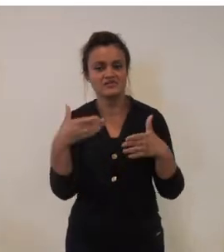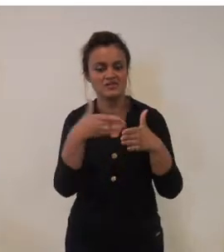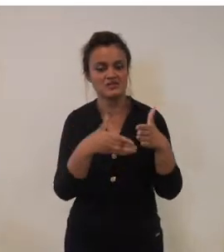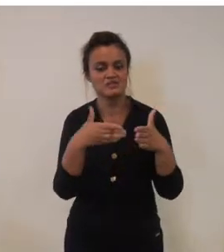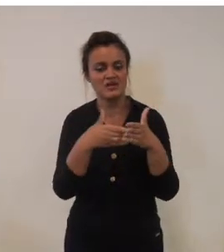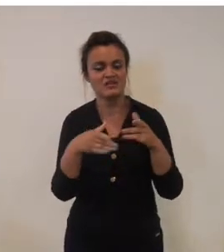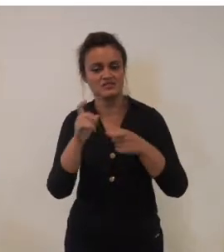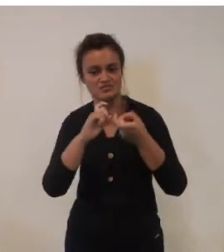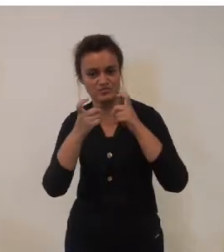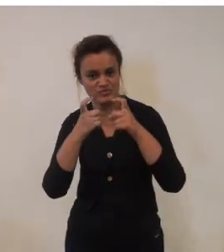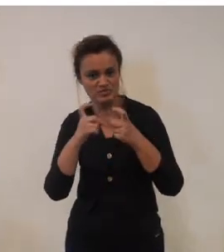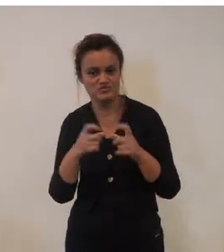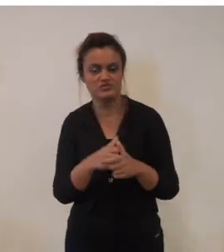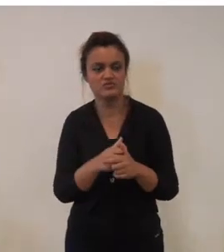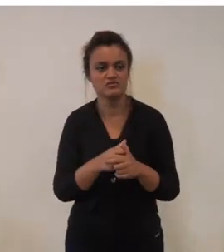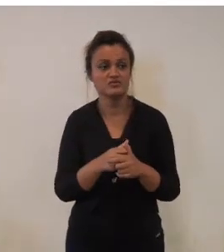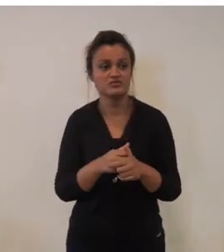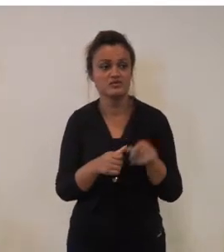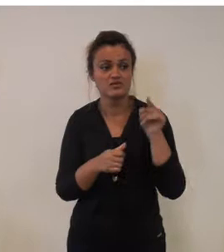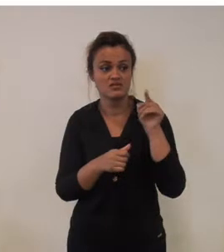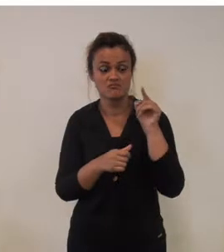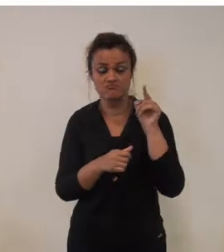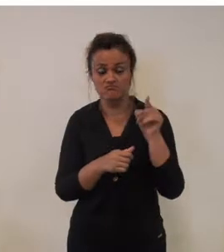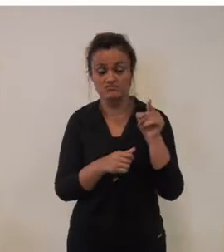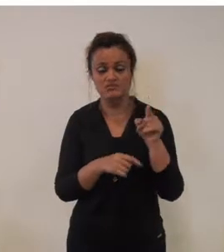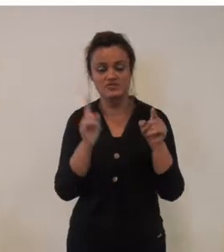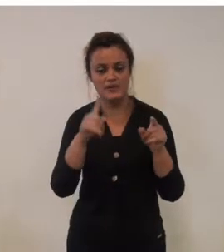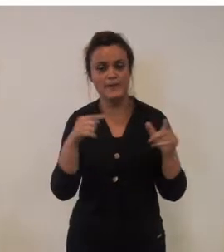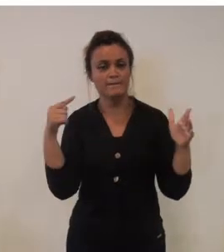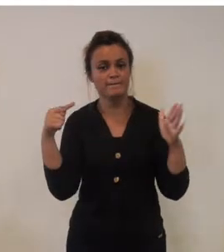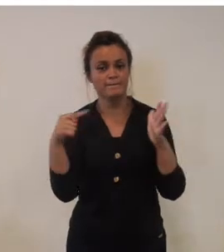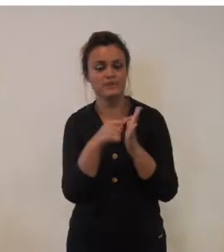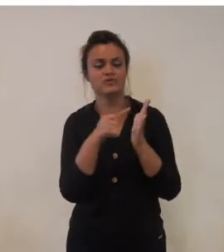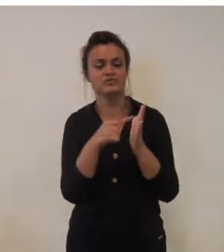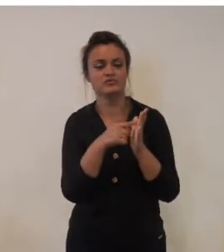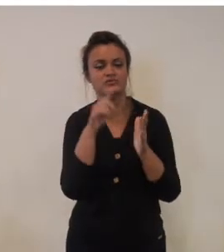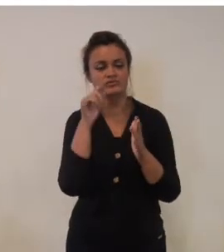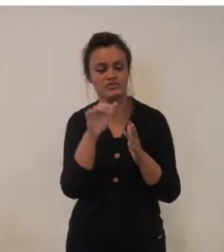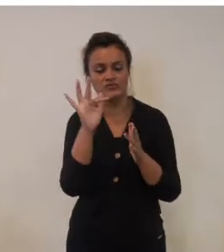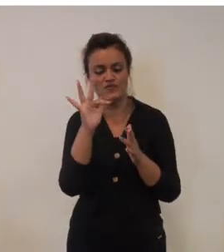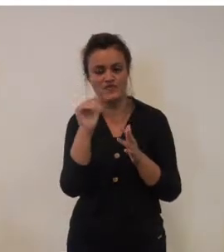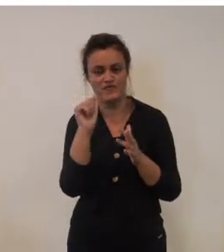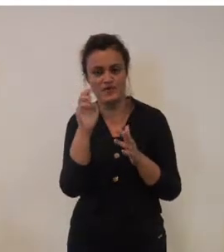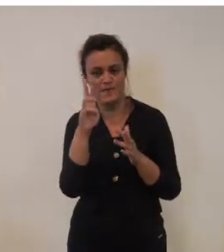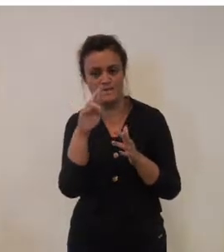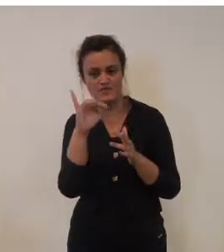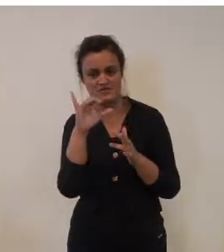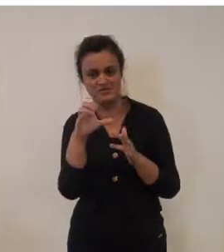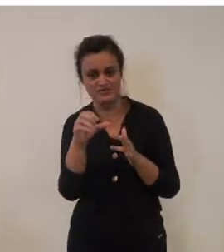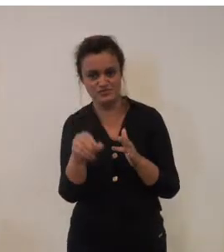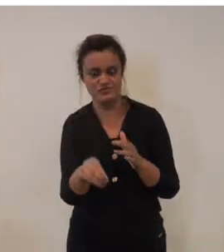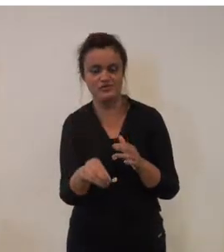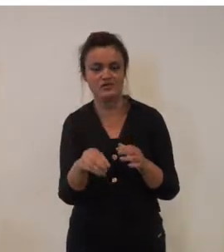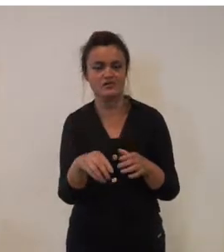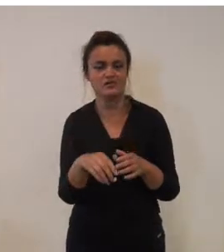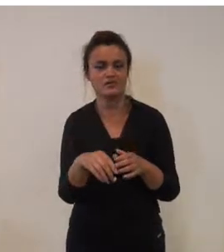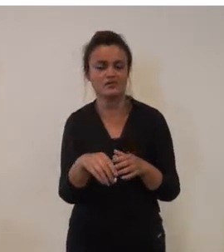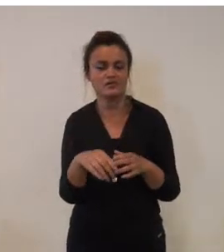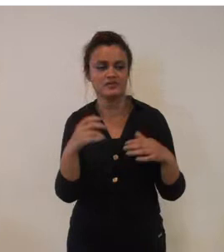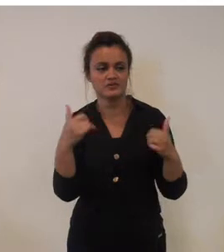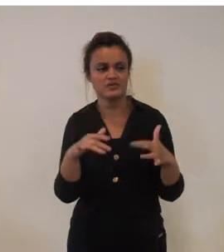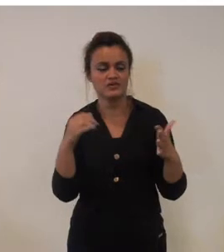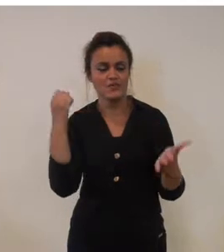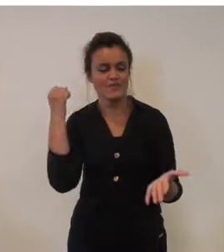barreiras administrativas. Eu acho que esse é um ponto que o Fabrício muito coloca, quer dizer, é